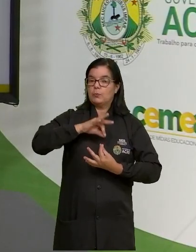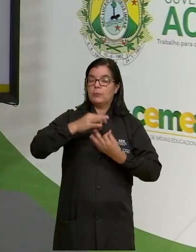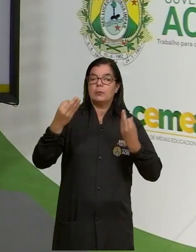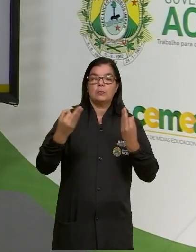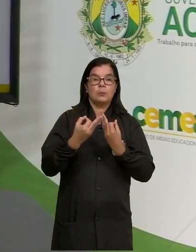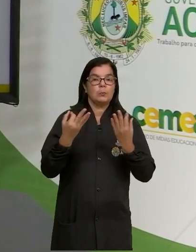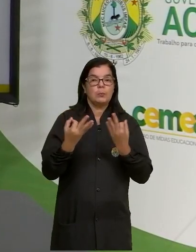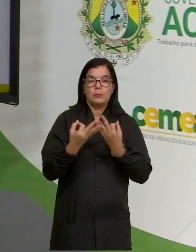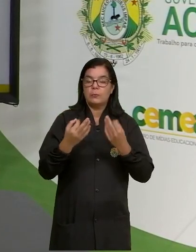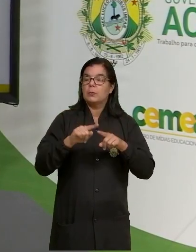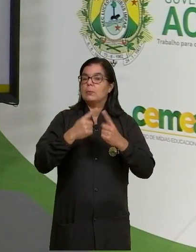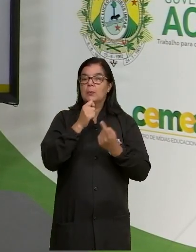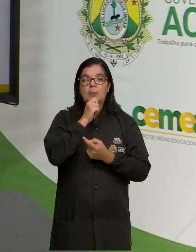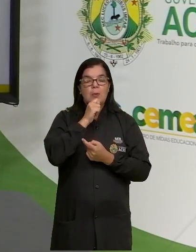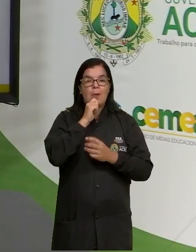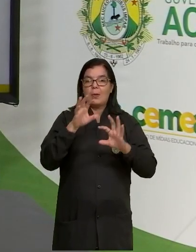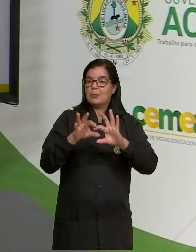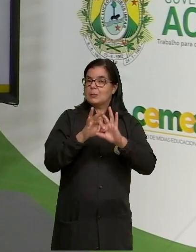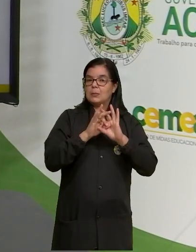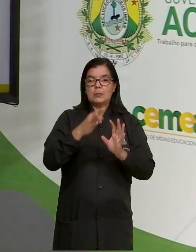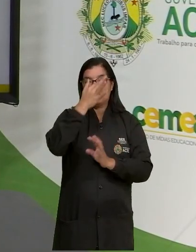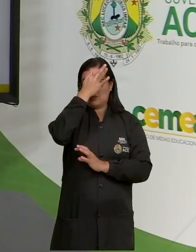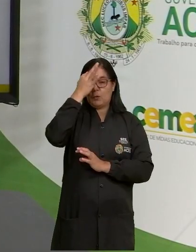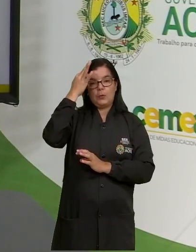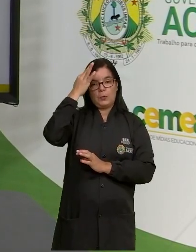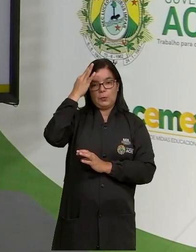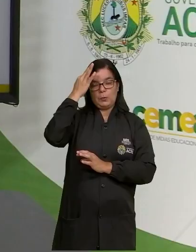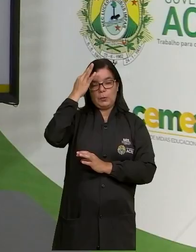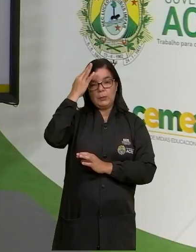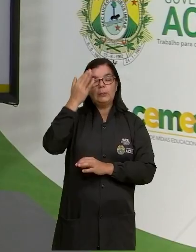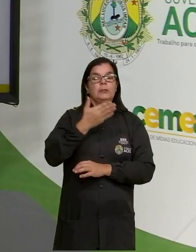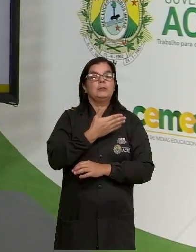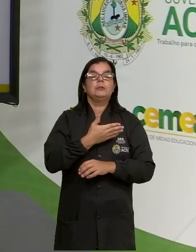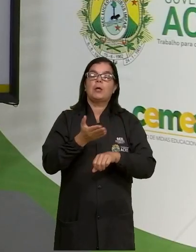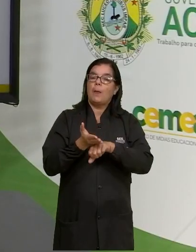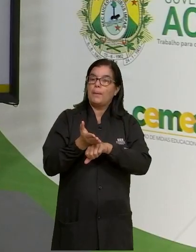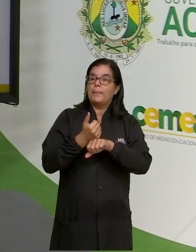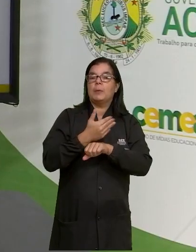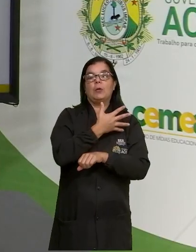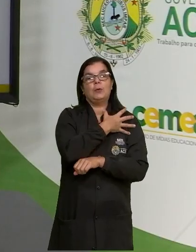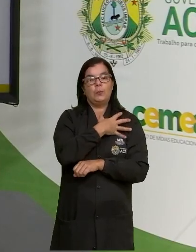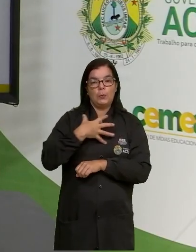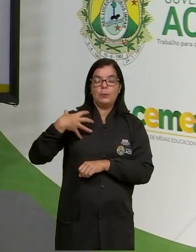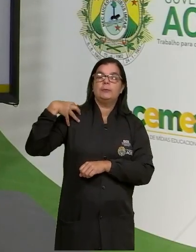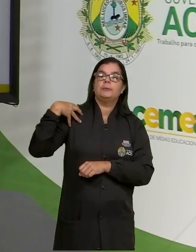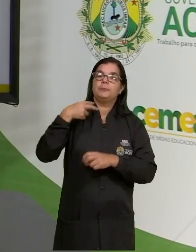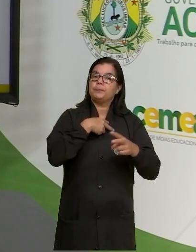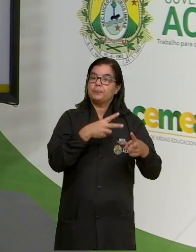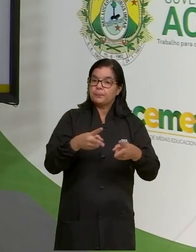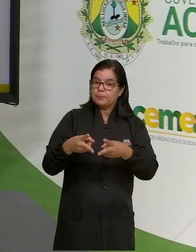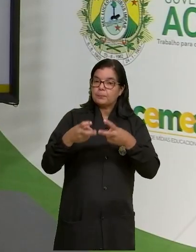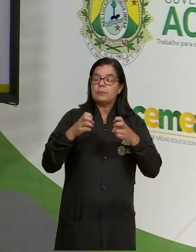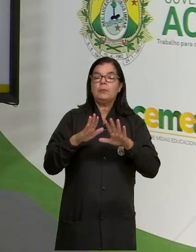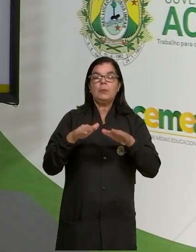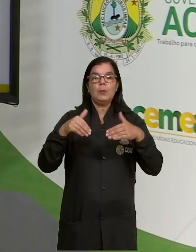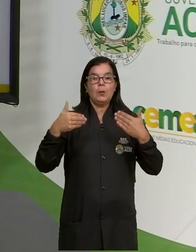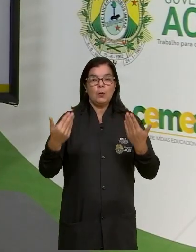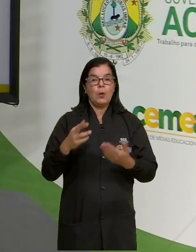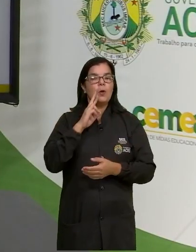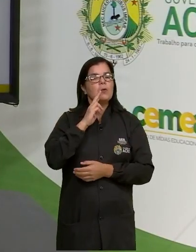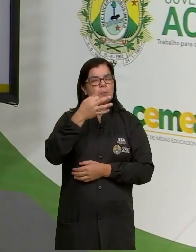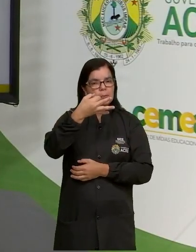mas não é ainda ligado à filosofia pré-socrática. Então, já deu para perceber qual é a